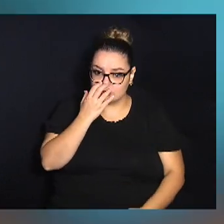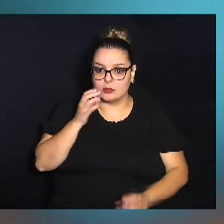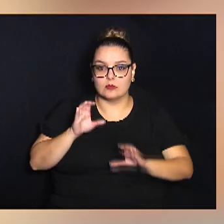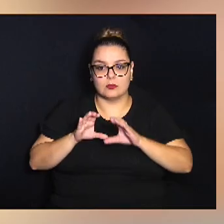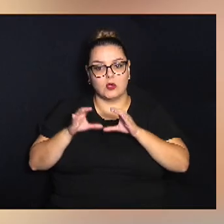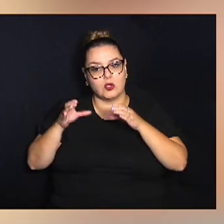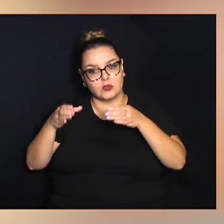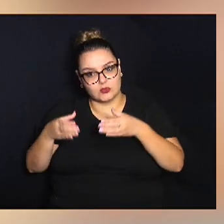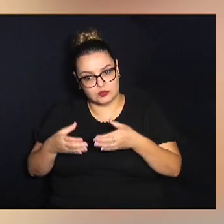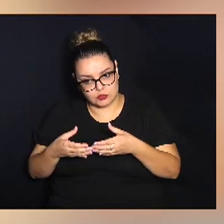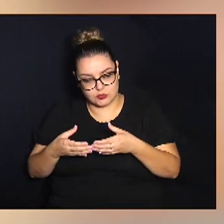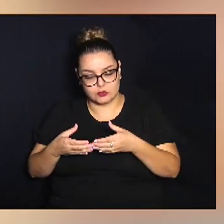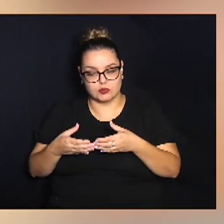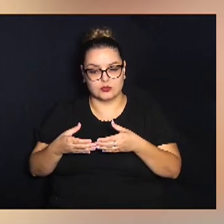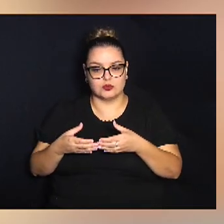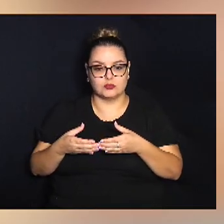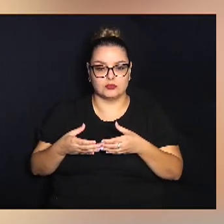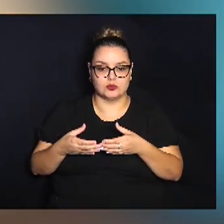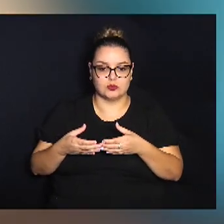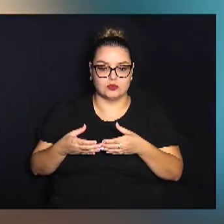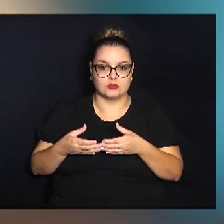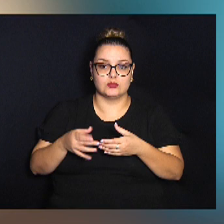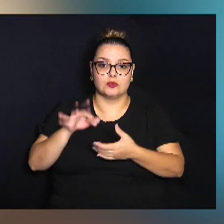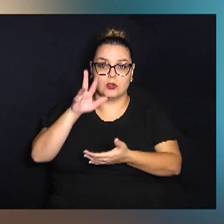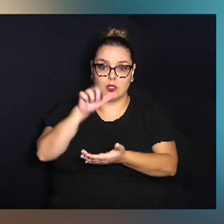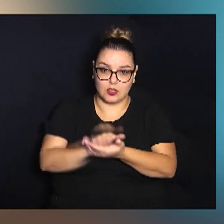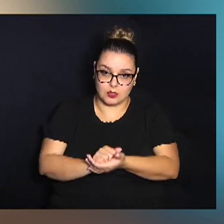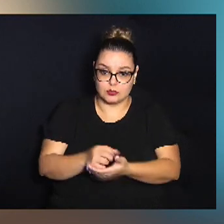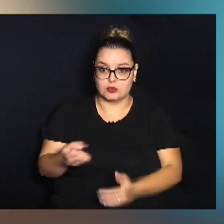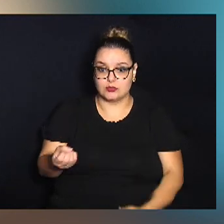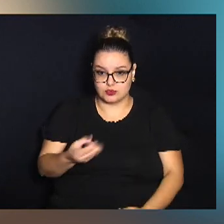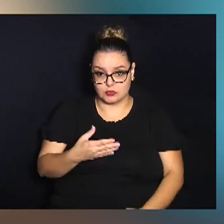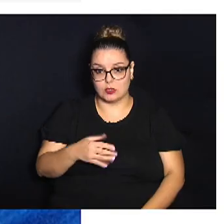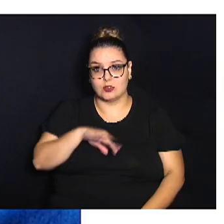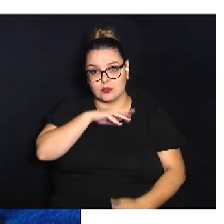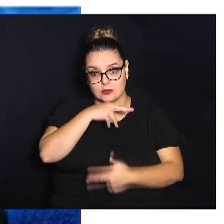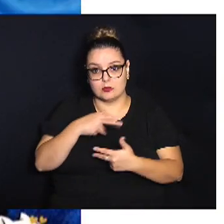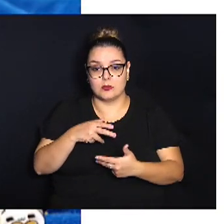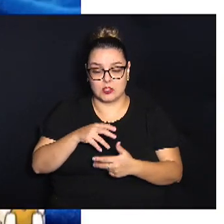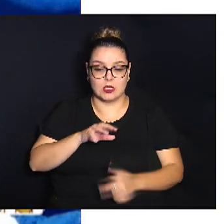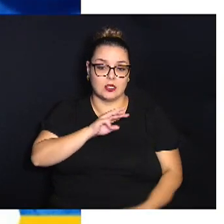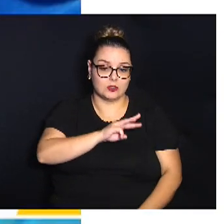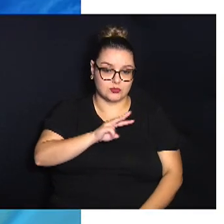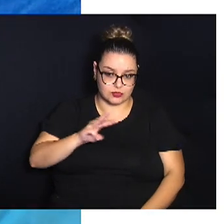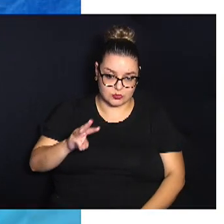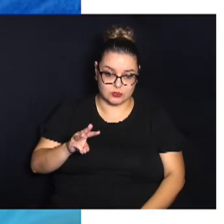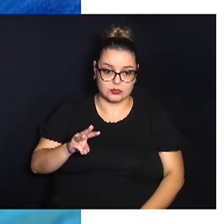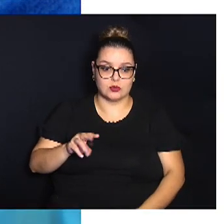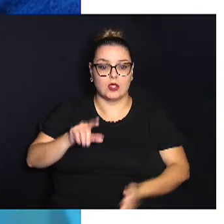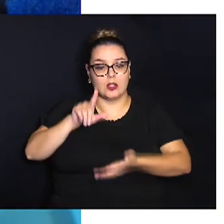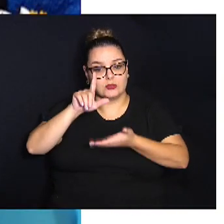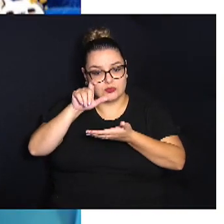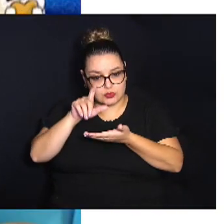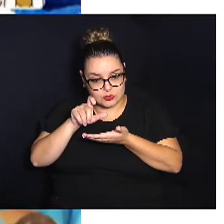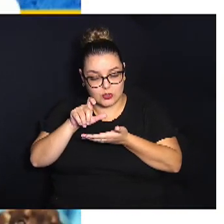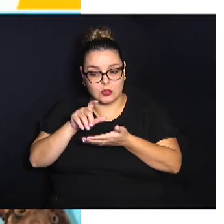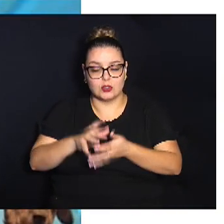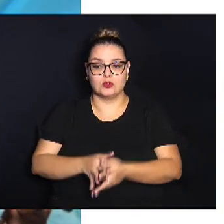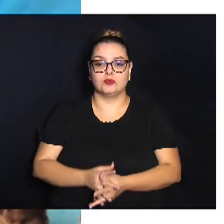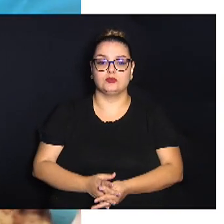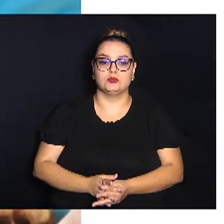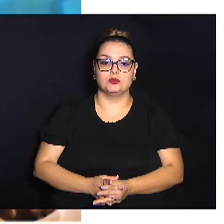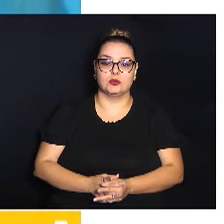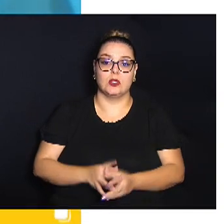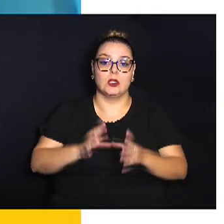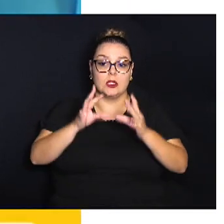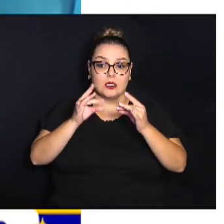grupo do cadastro de novos animais para entrar no site, as fotos, e defino quais